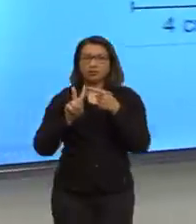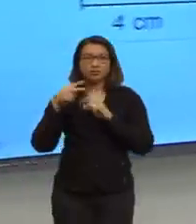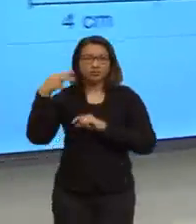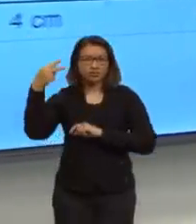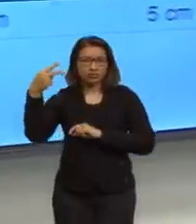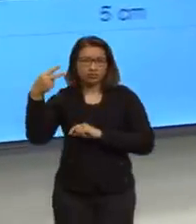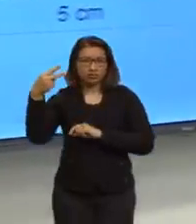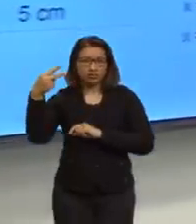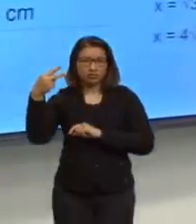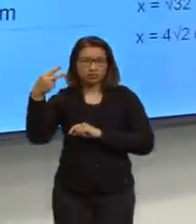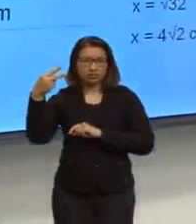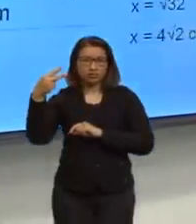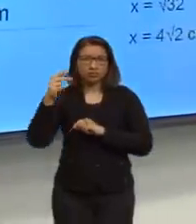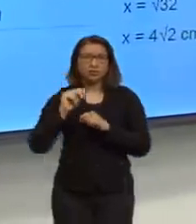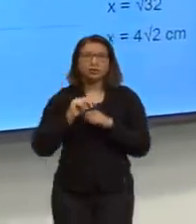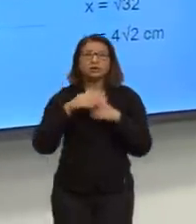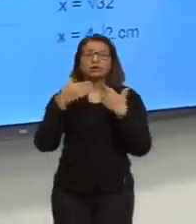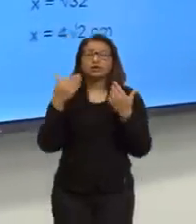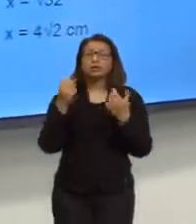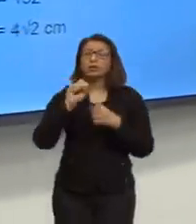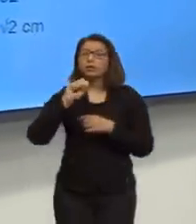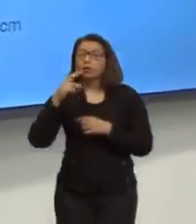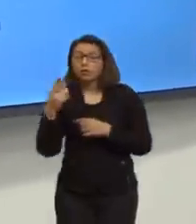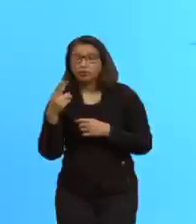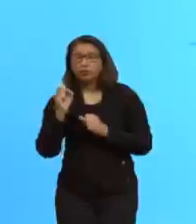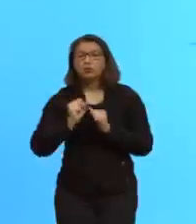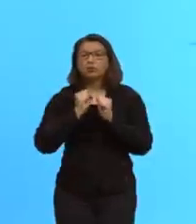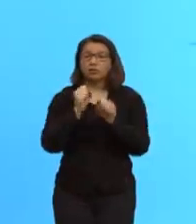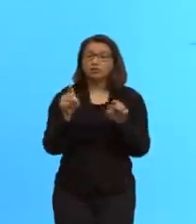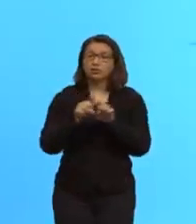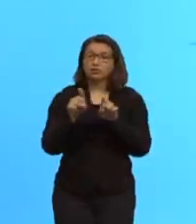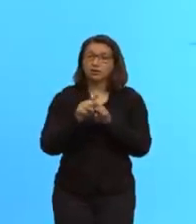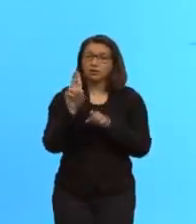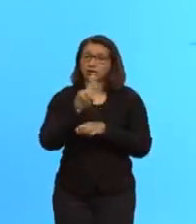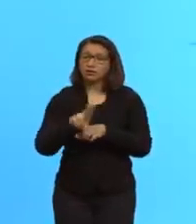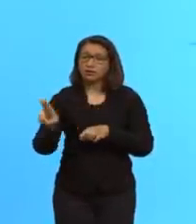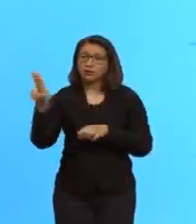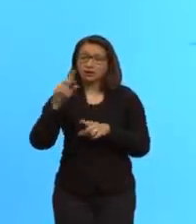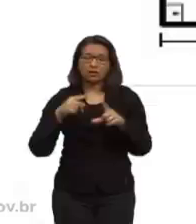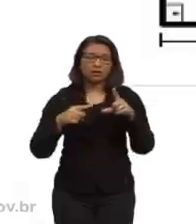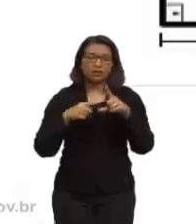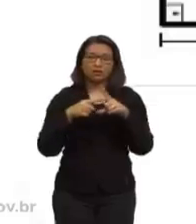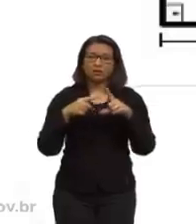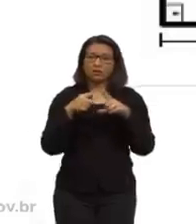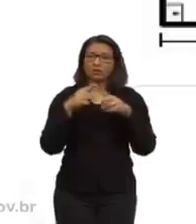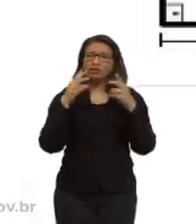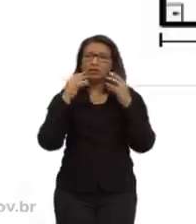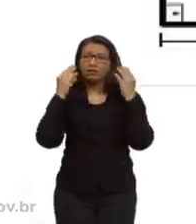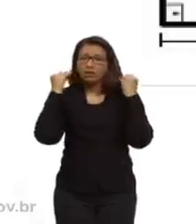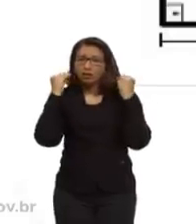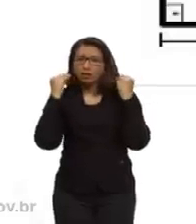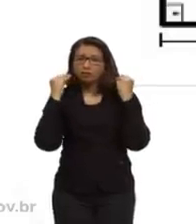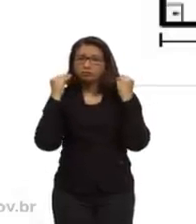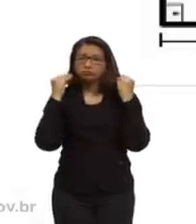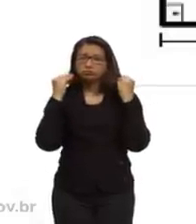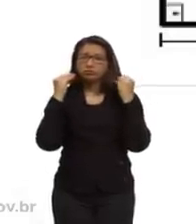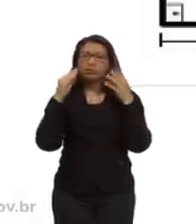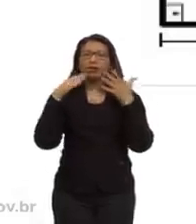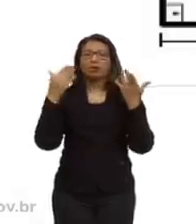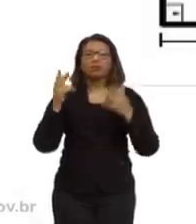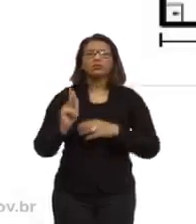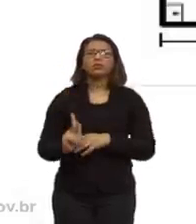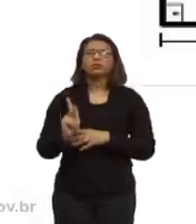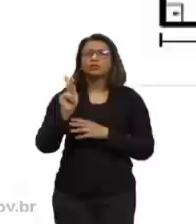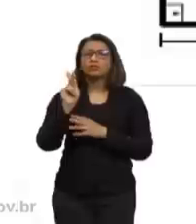maneira. Ou aplica o Teorema de Pitágoras, certo? E com relação ao y, o que, que nós